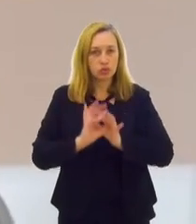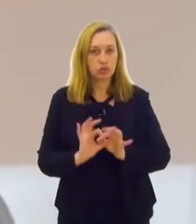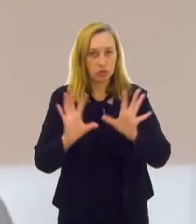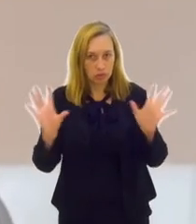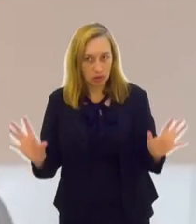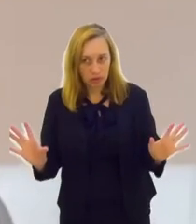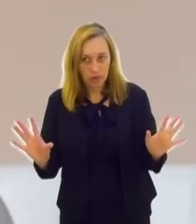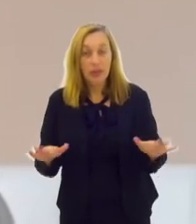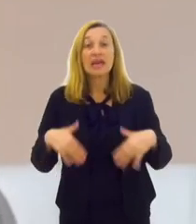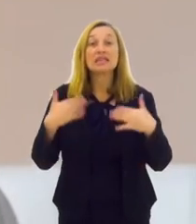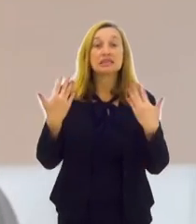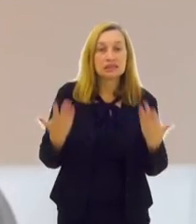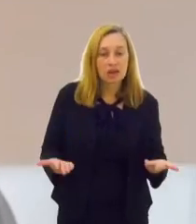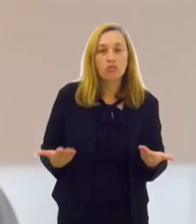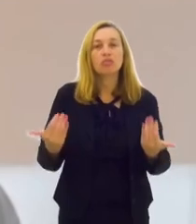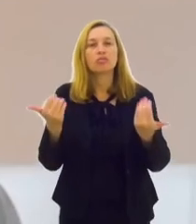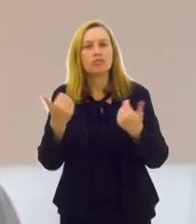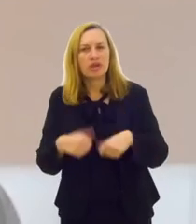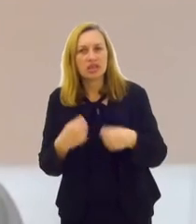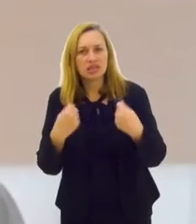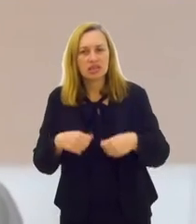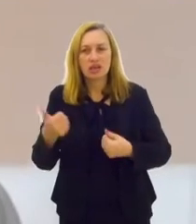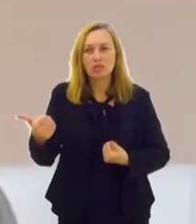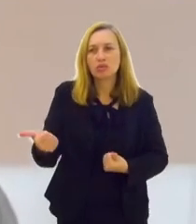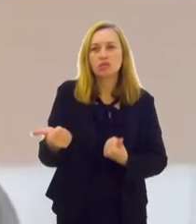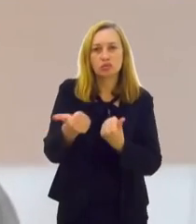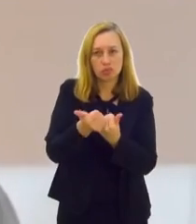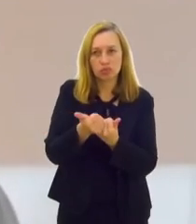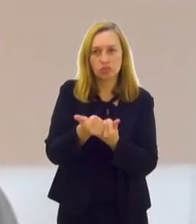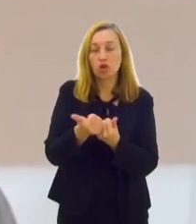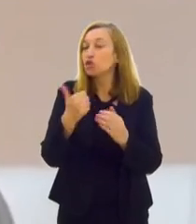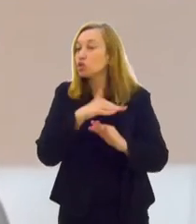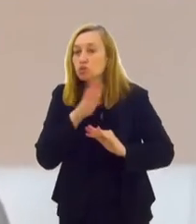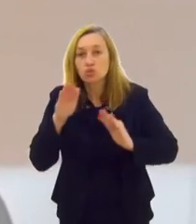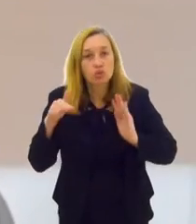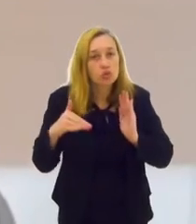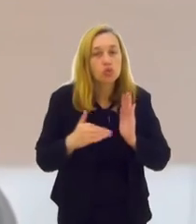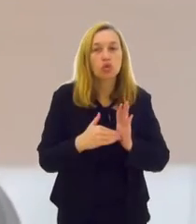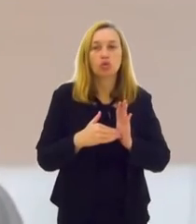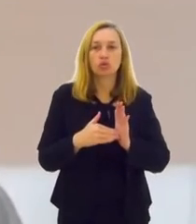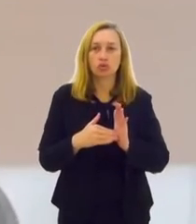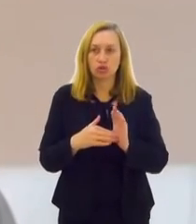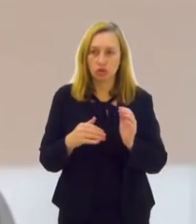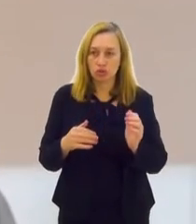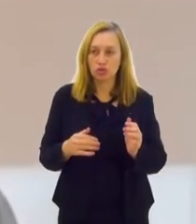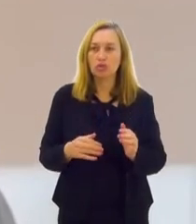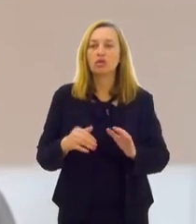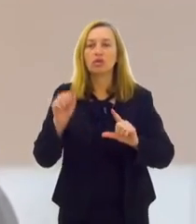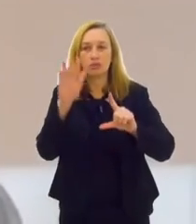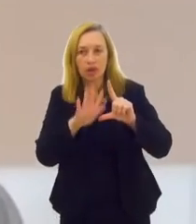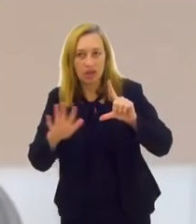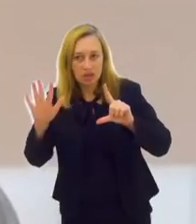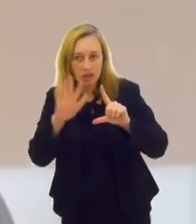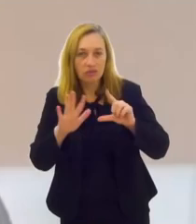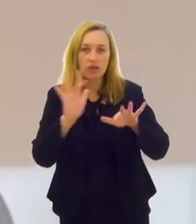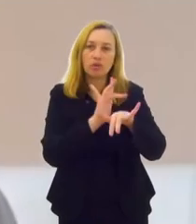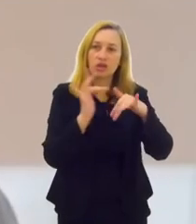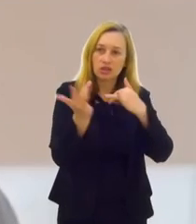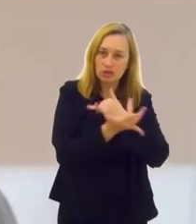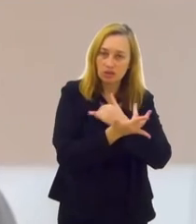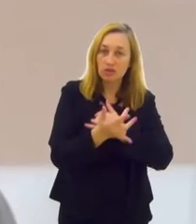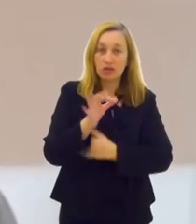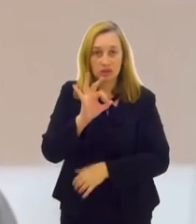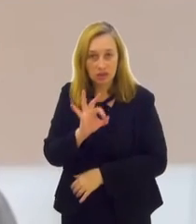discussões democráticas. Então, precisamos da cooperação de todos os envolvidos, plataformas de